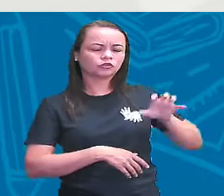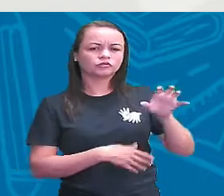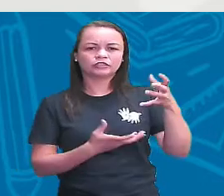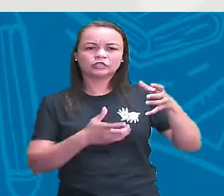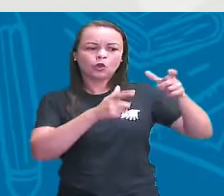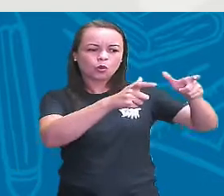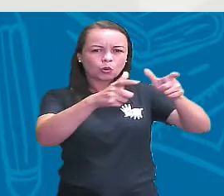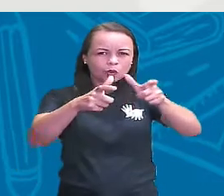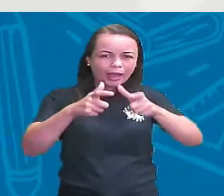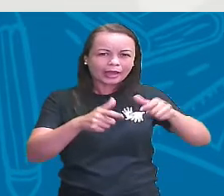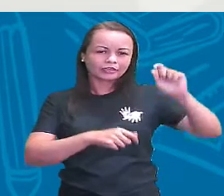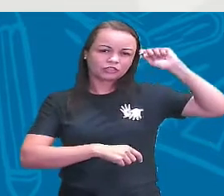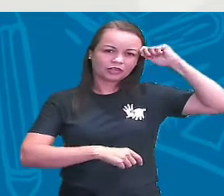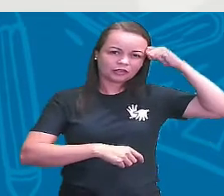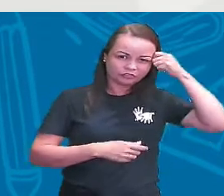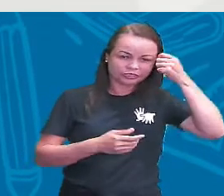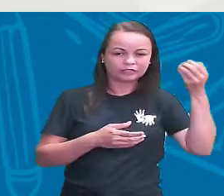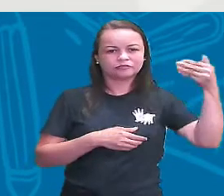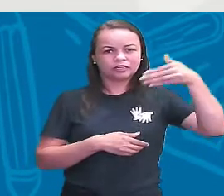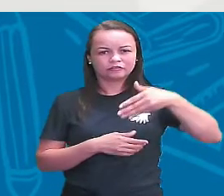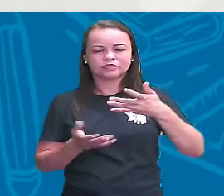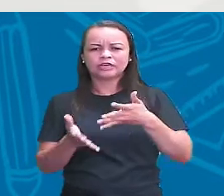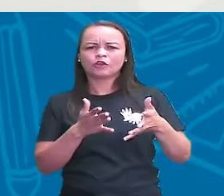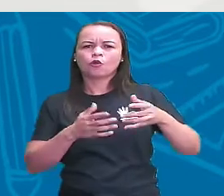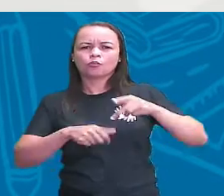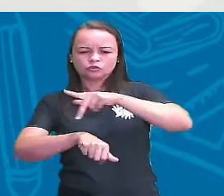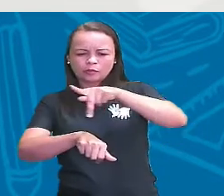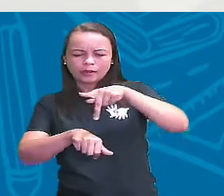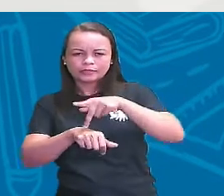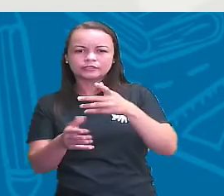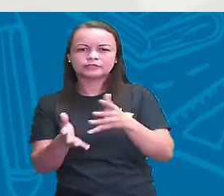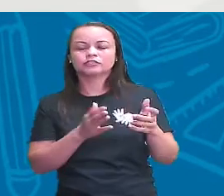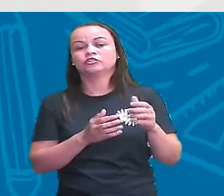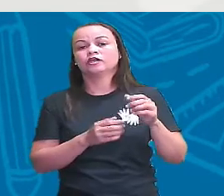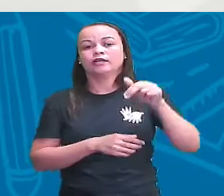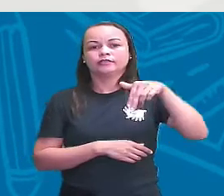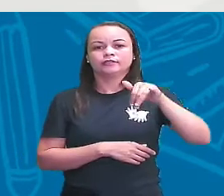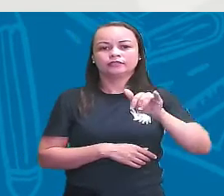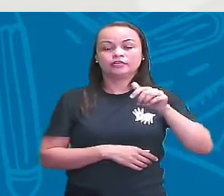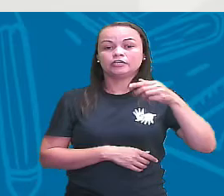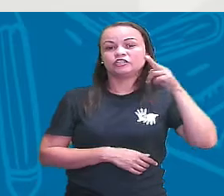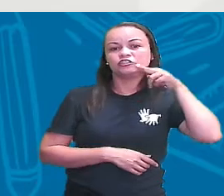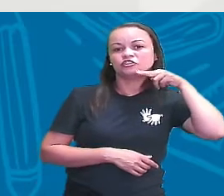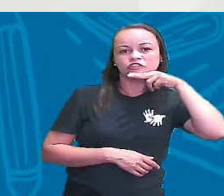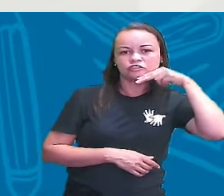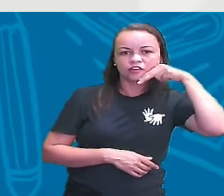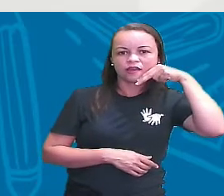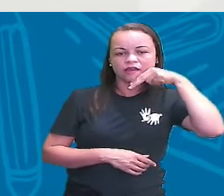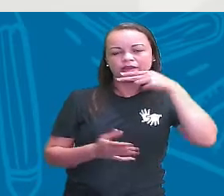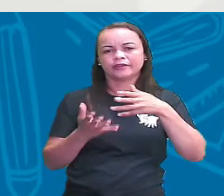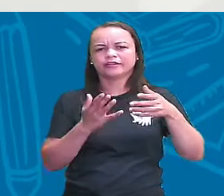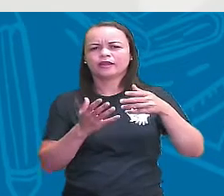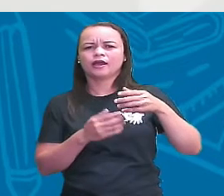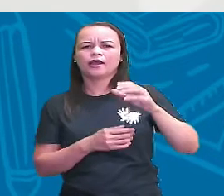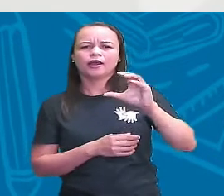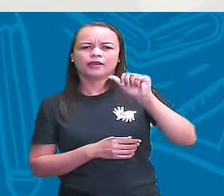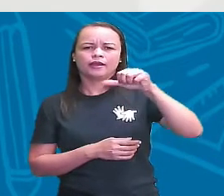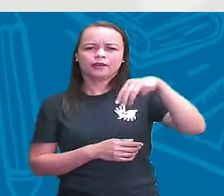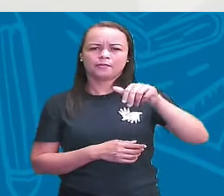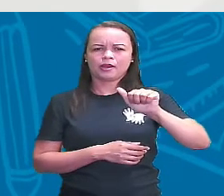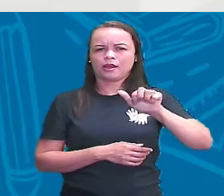África, como Nigéria, Costa do Marfim, Camarões, Argélia,